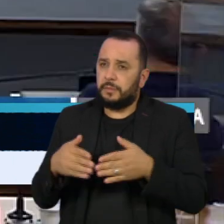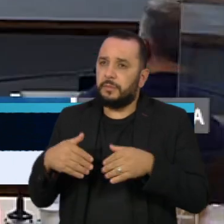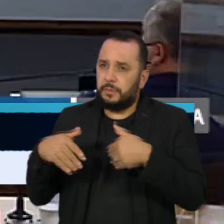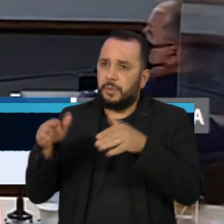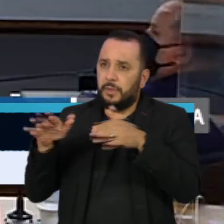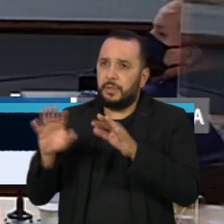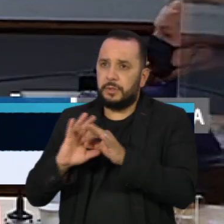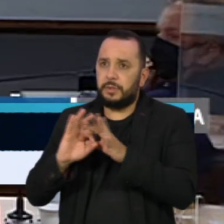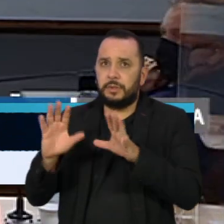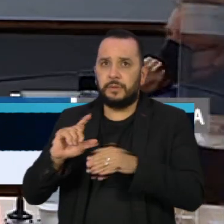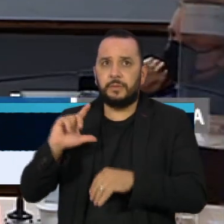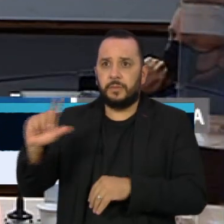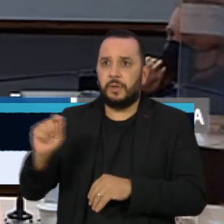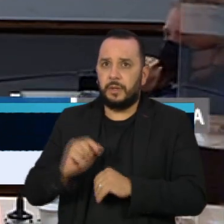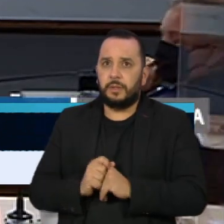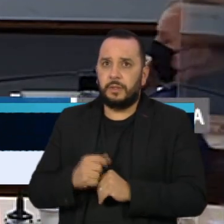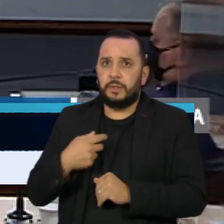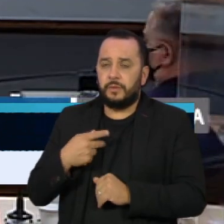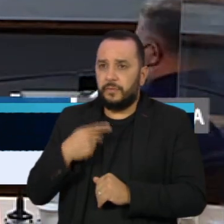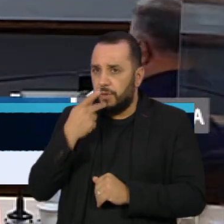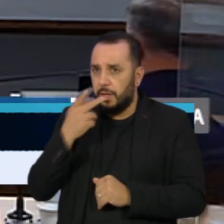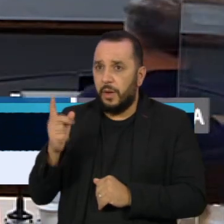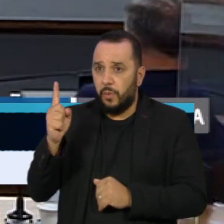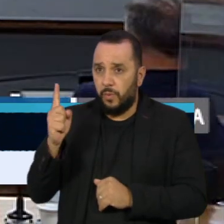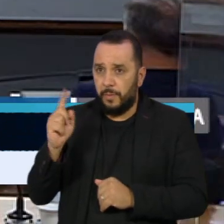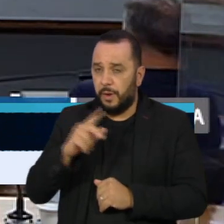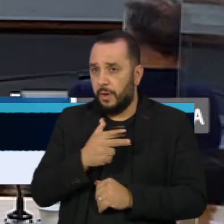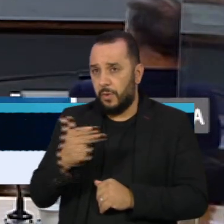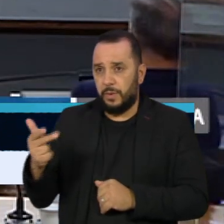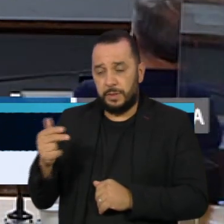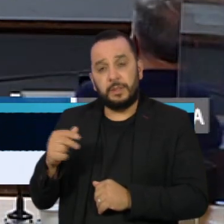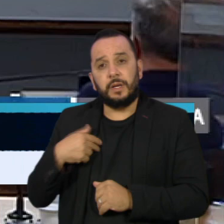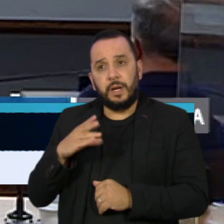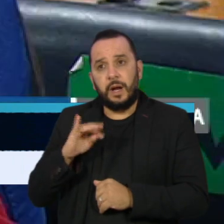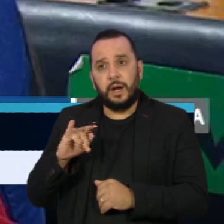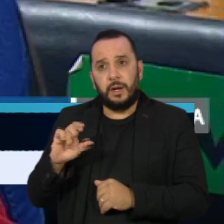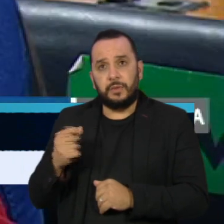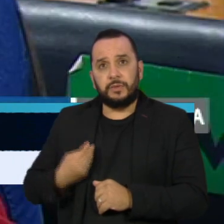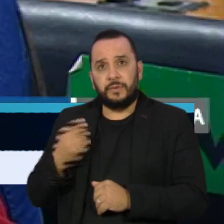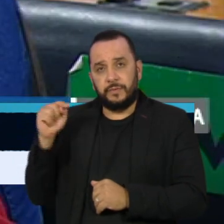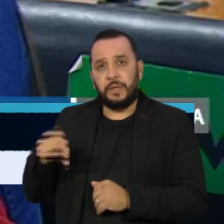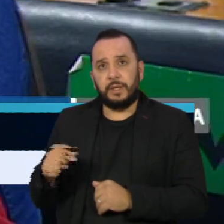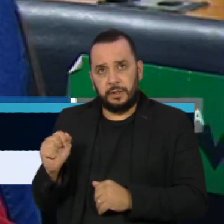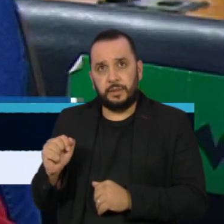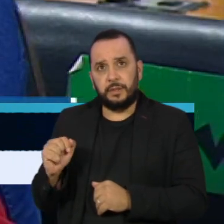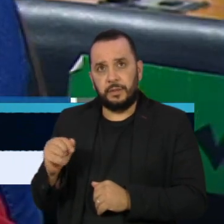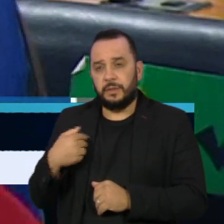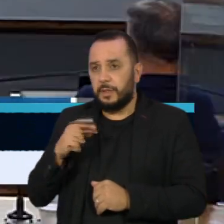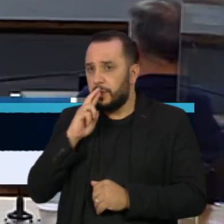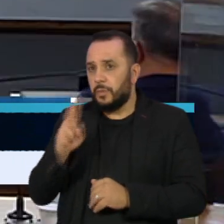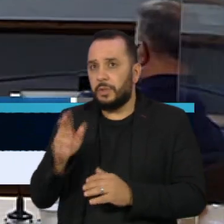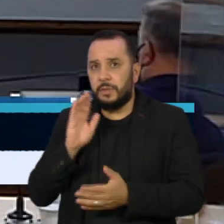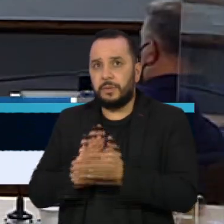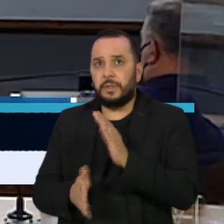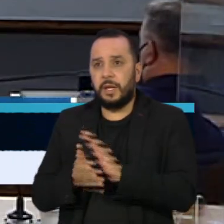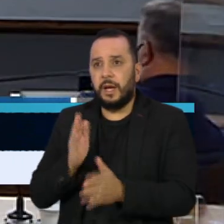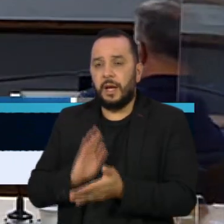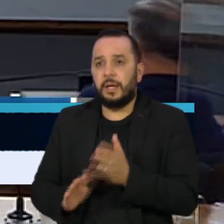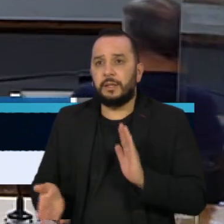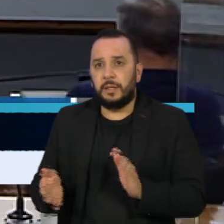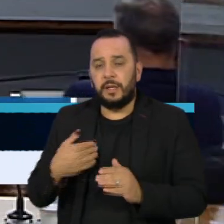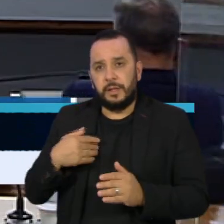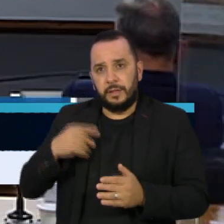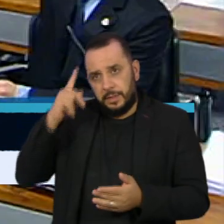liberta a depoente eu quero só dizer que o senhor aqui o seguinte o Carlos Luíza de veio aqui você a gente não respondeu nenhuma pergunta foram